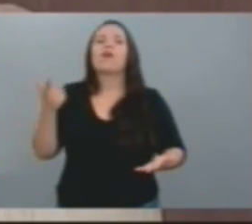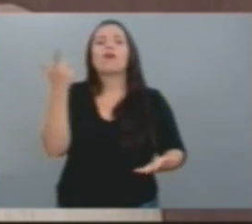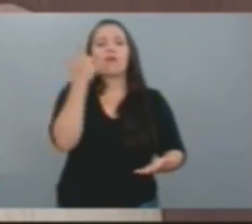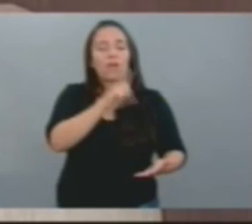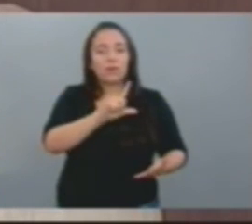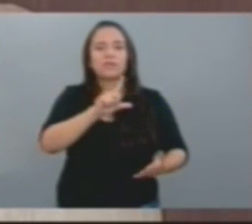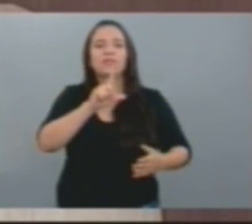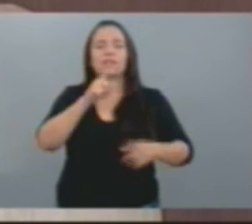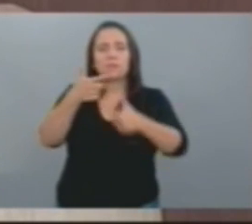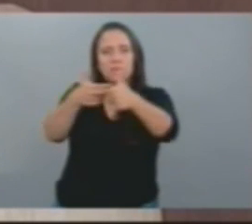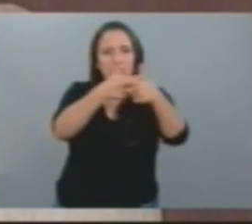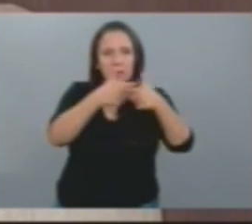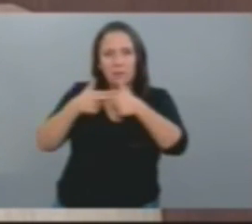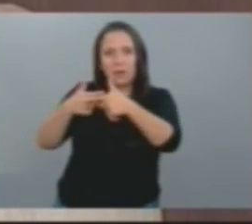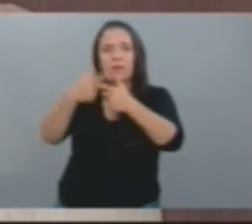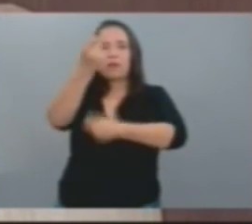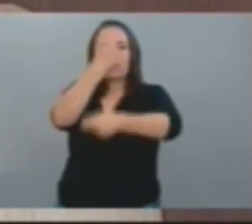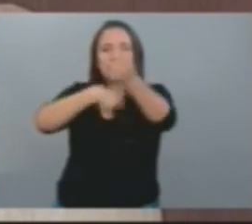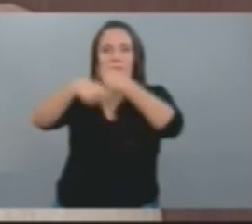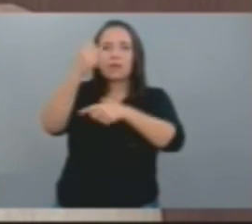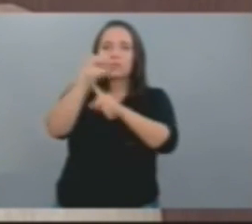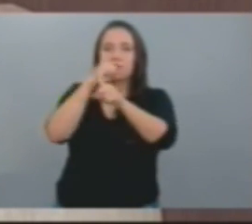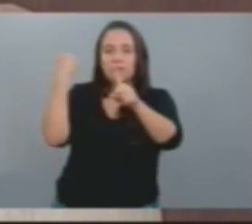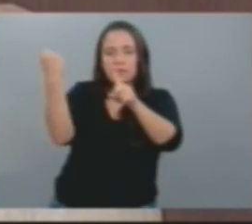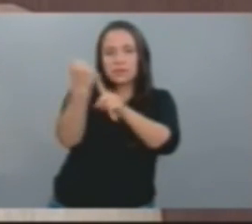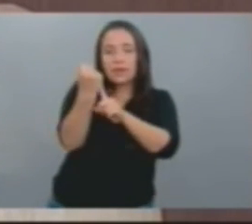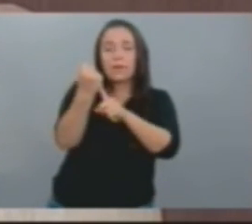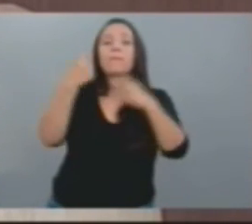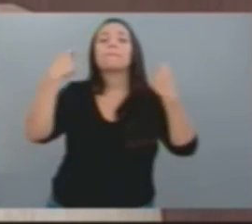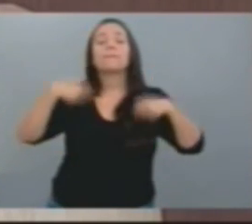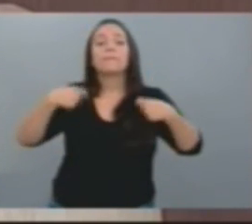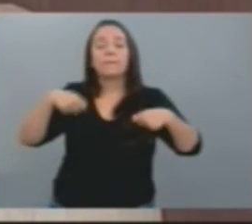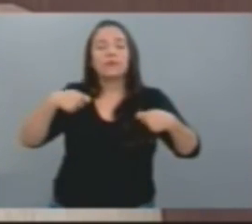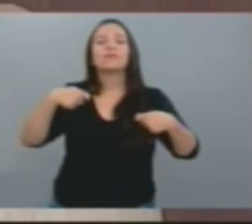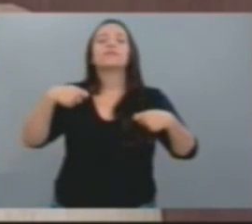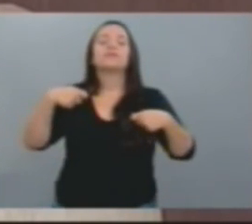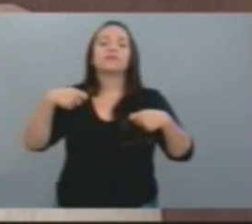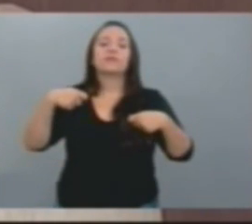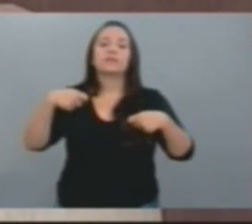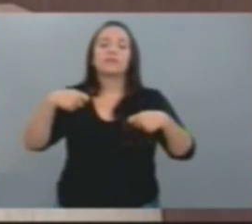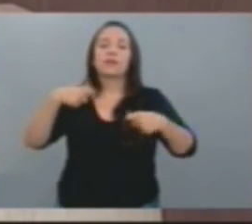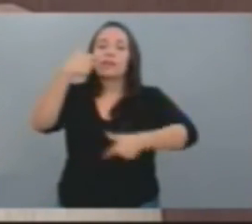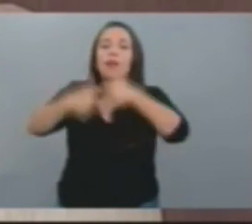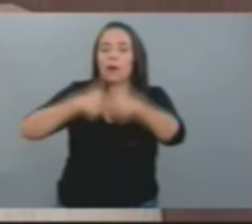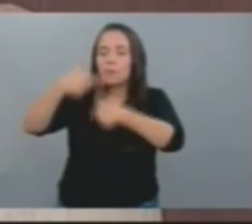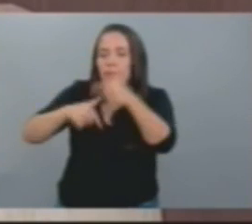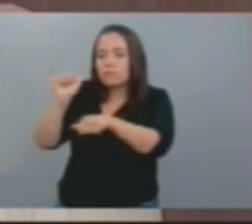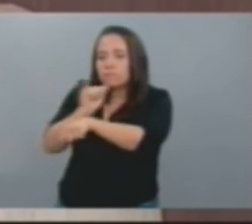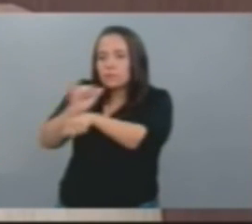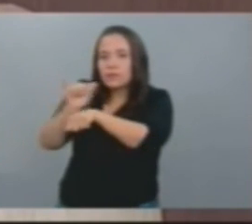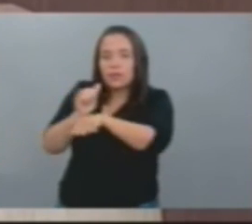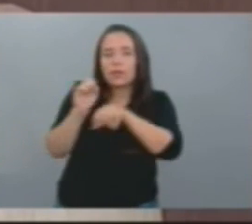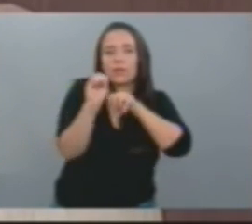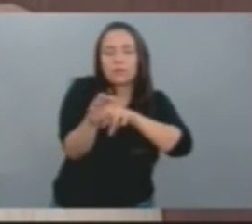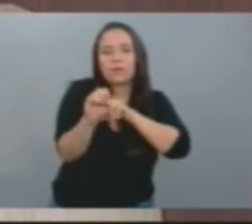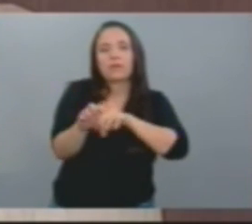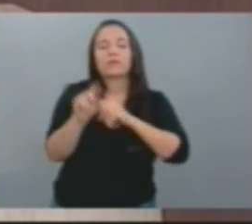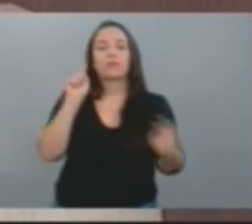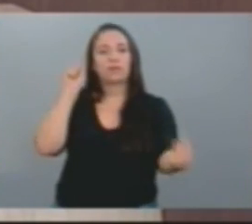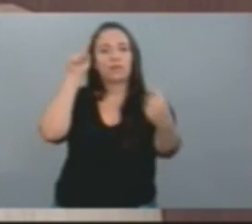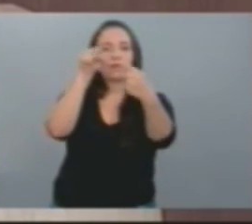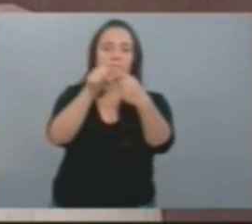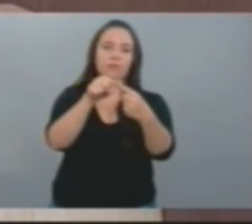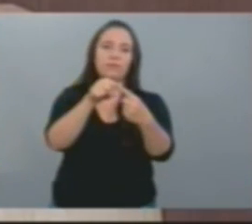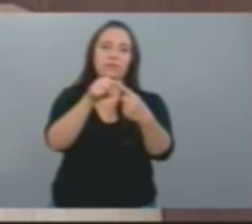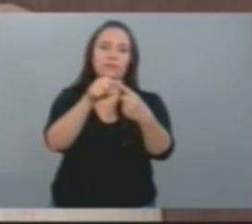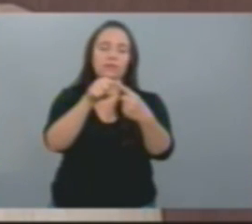social política que nós estamos agora a vivenciar se nós trabalharmos com uma meta